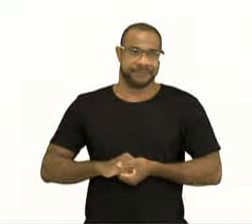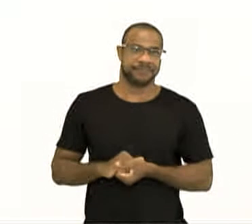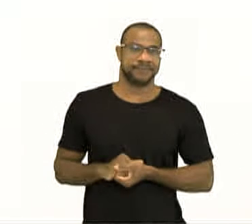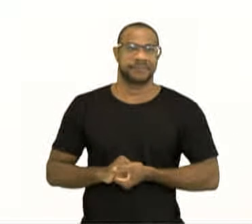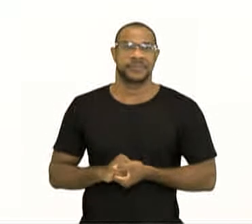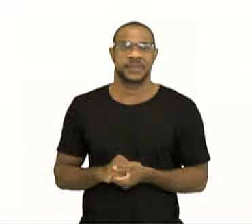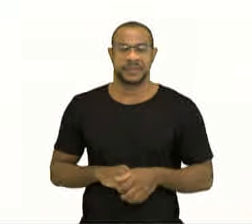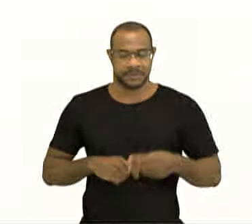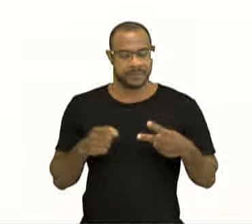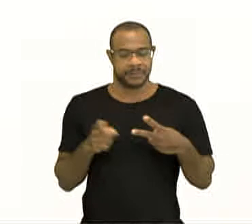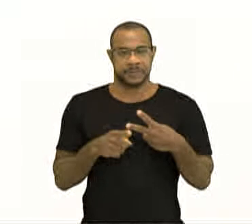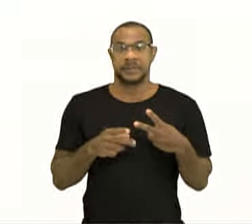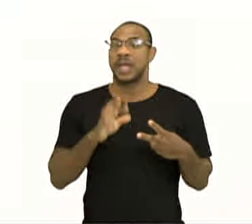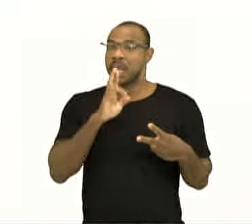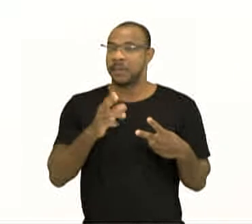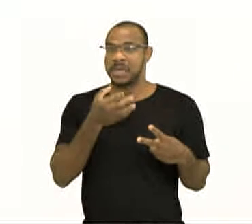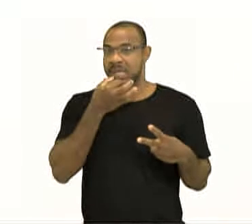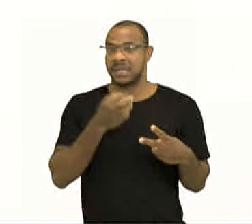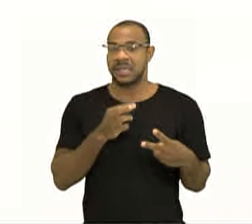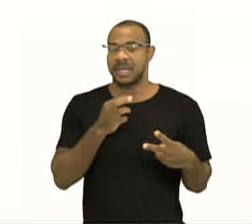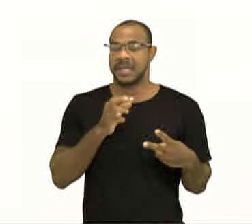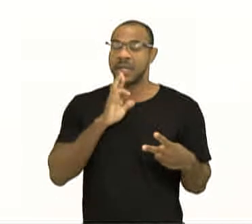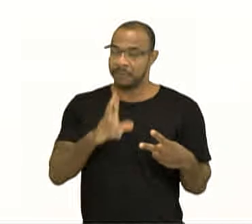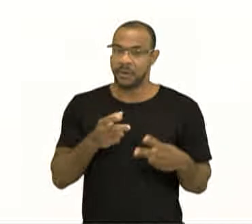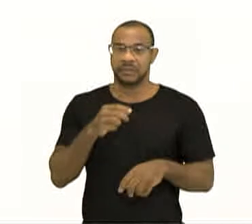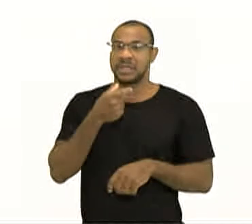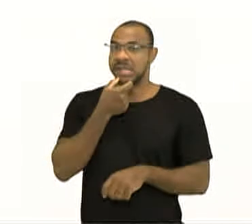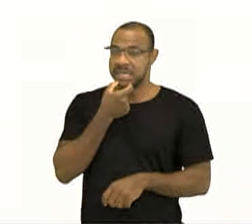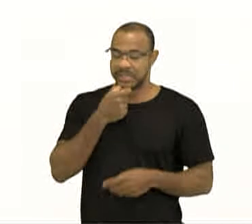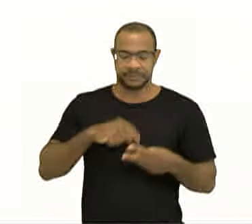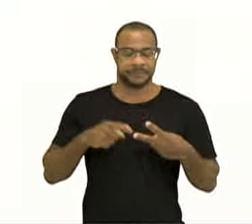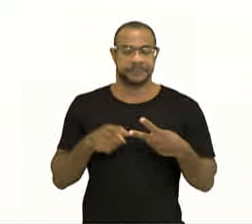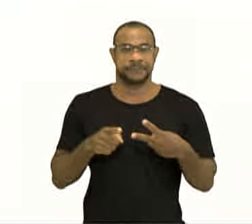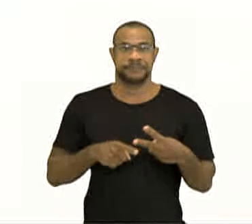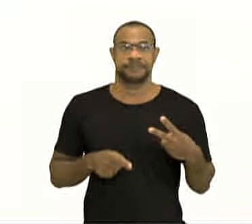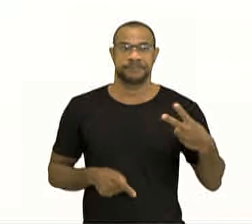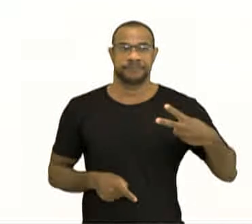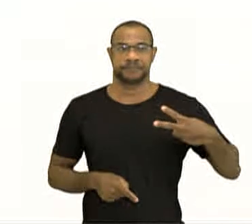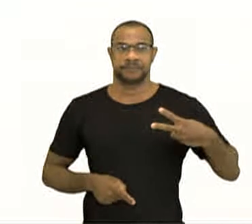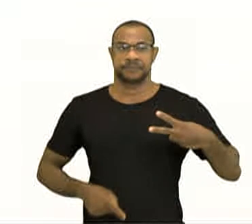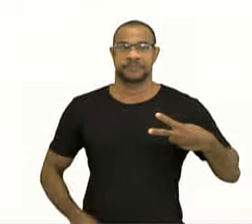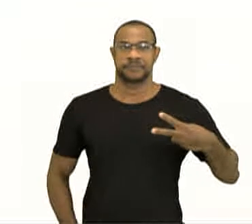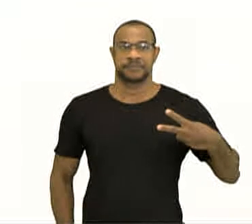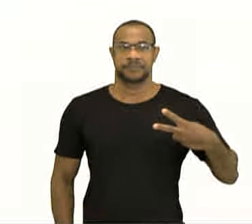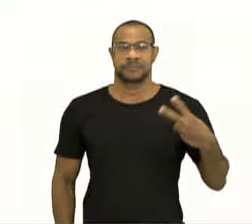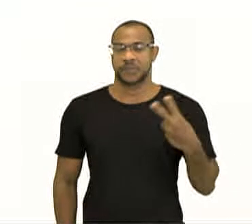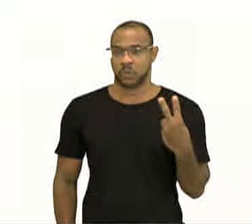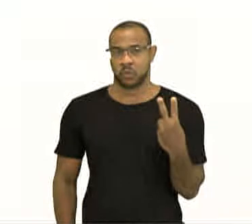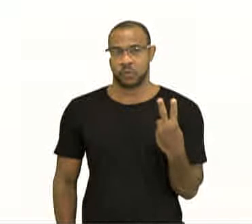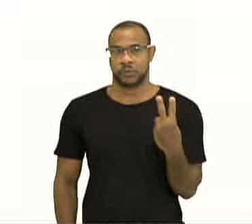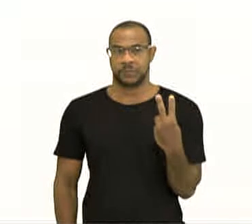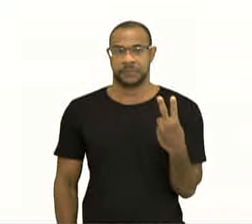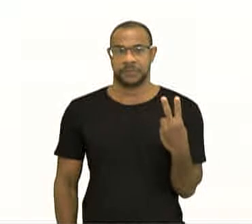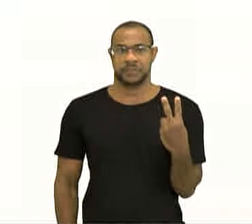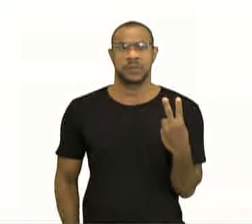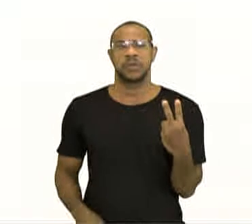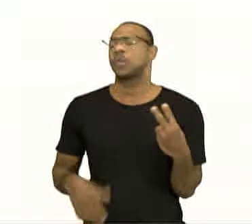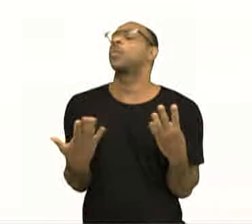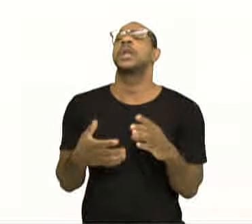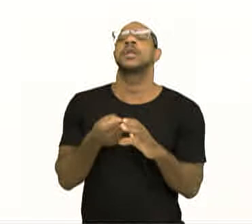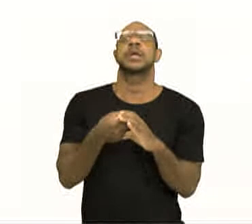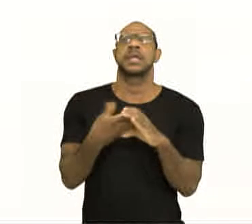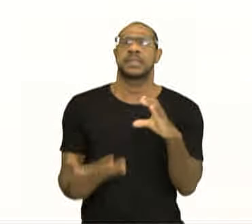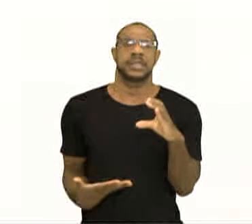resposta em inglês, tá bom? Number 2. What characteristics are given to Anna? Quais são as